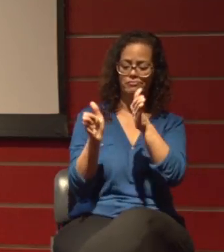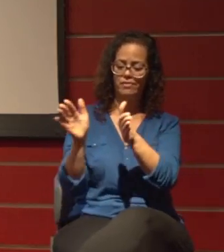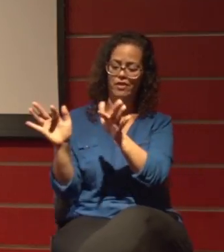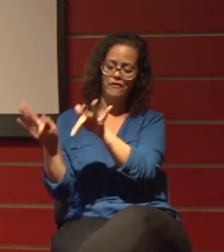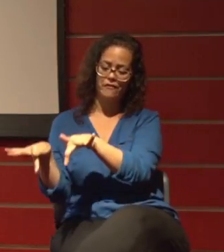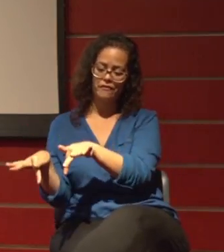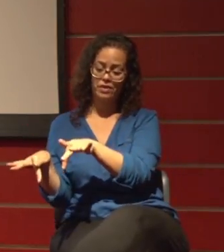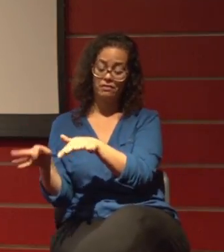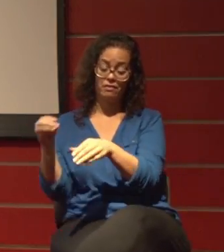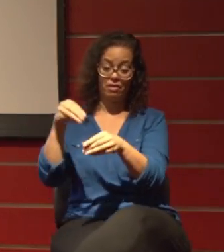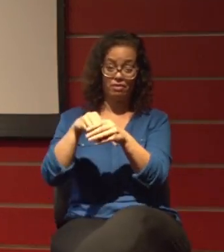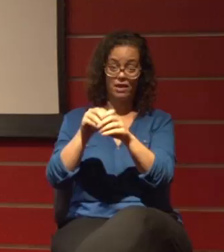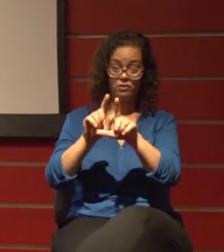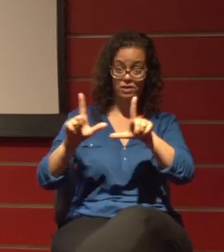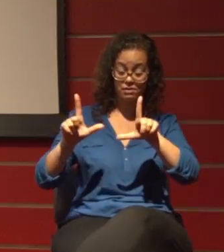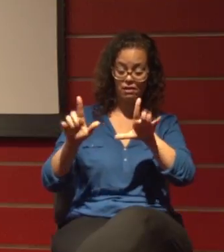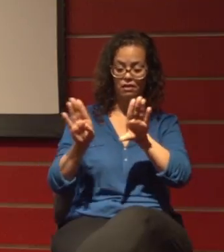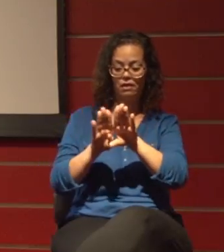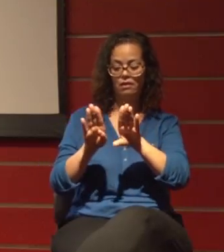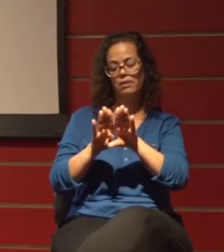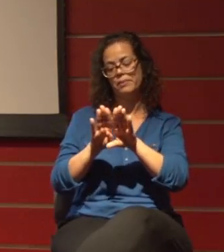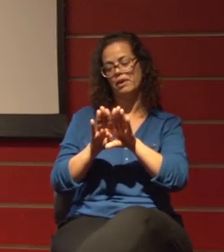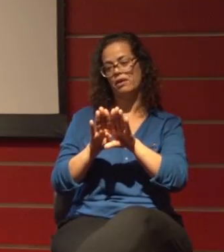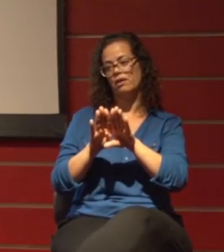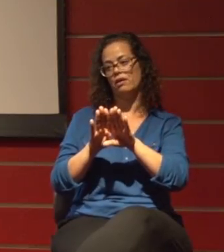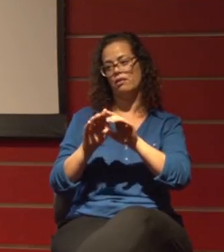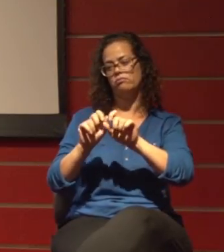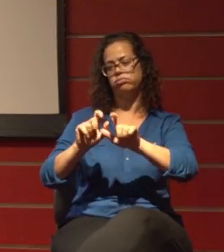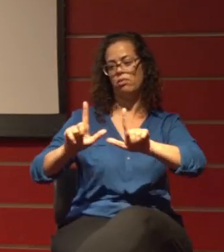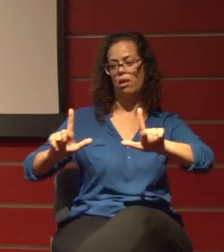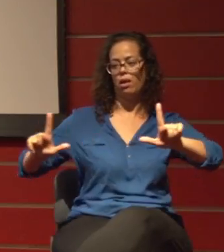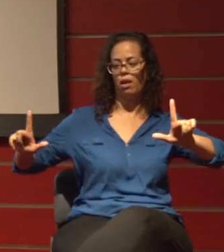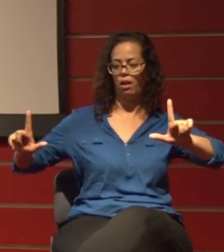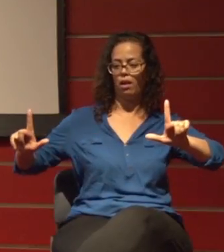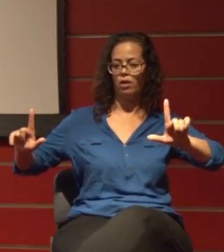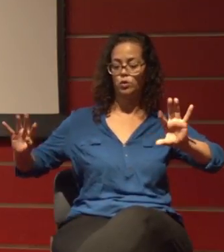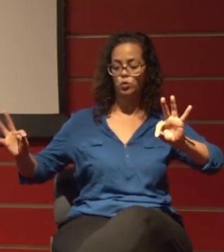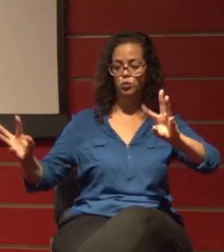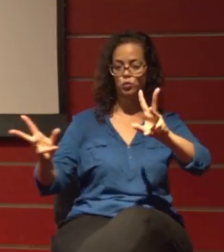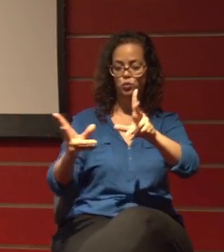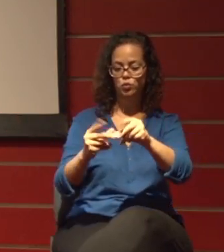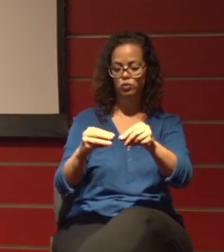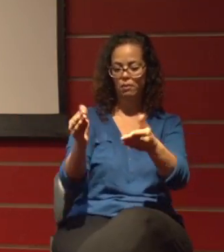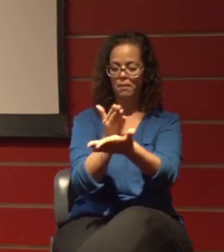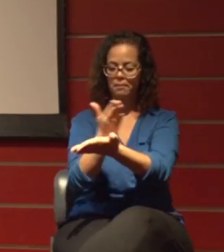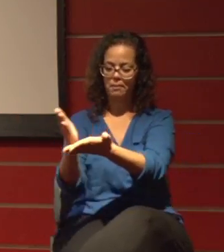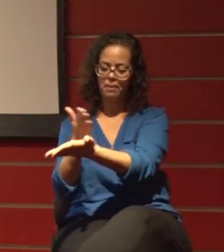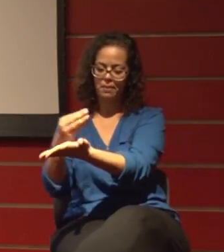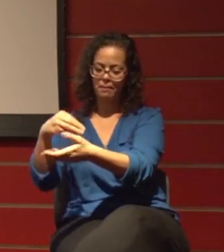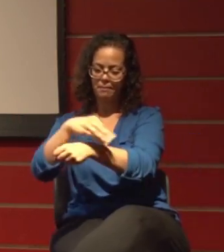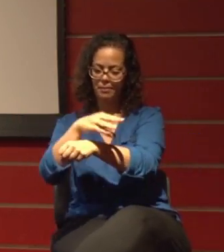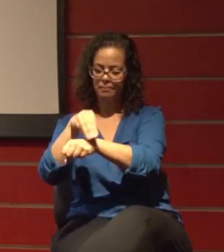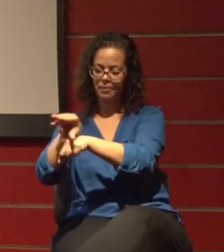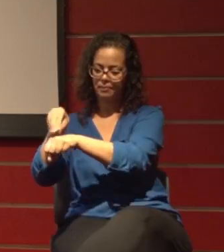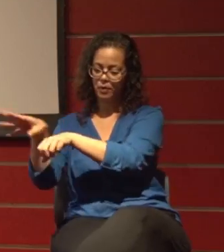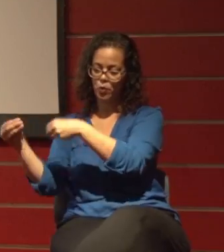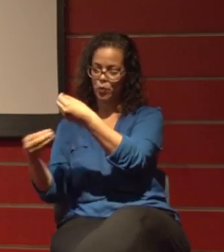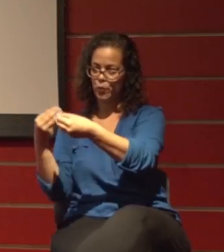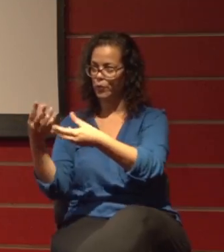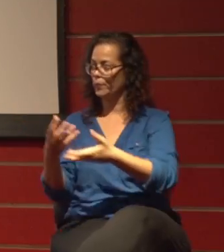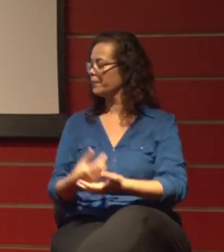micro da cena e da macro né que é que é a estrutura maior do da que a história como um todo é